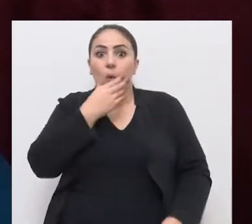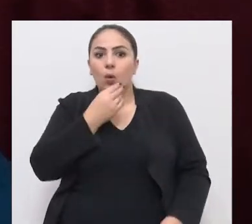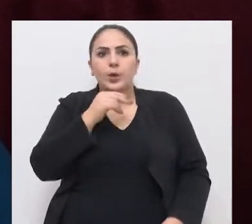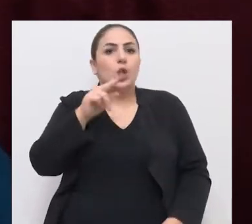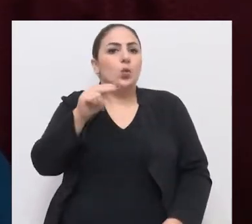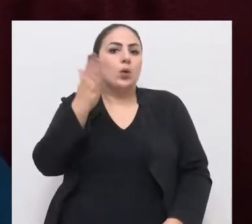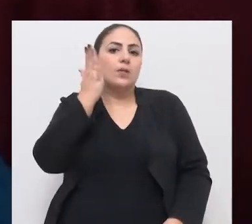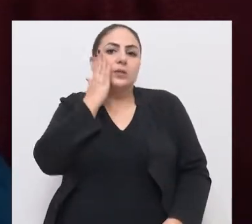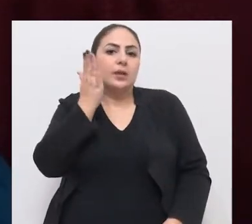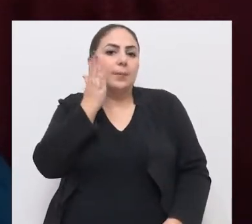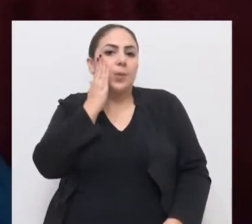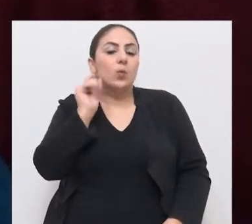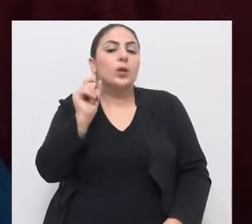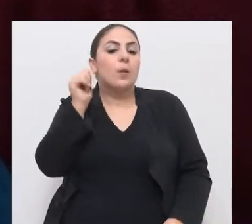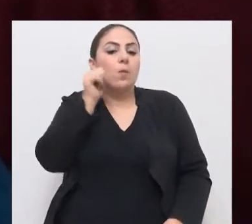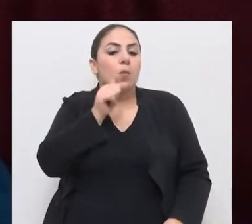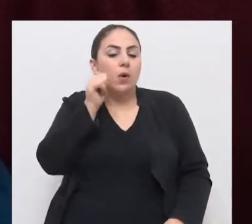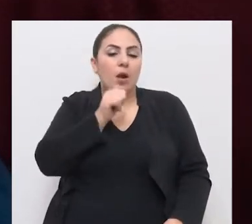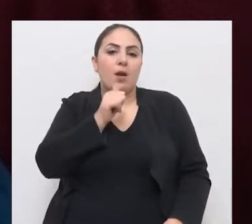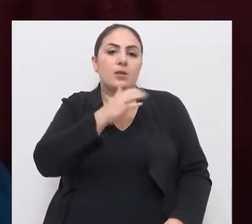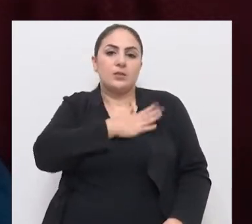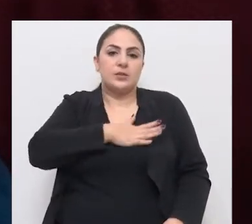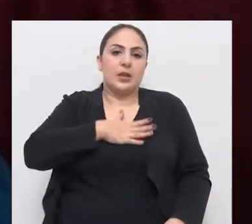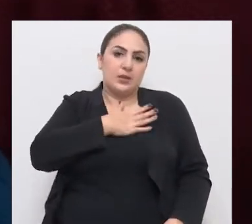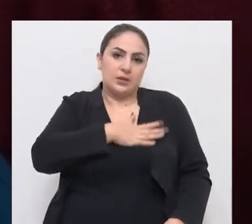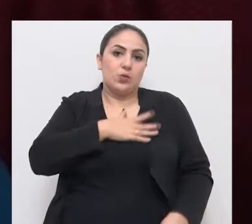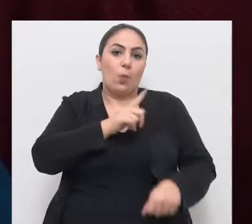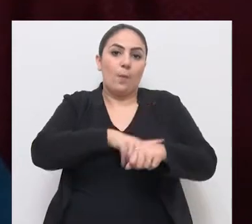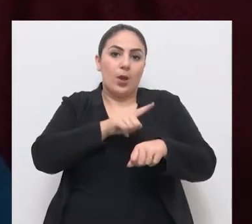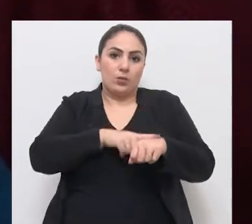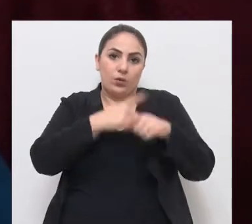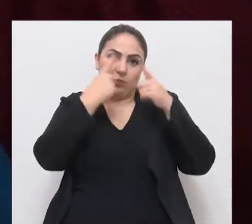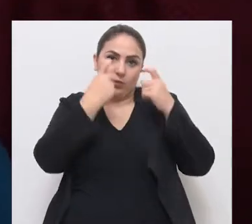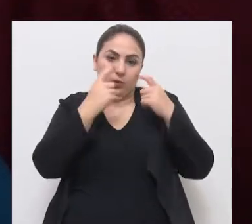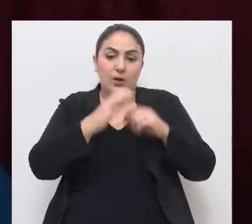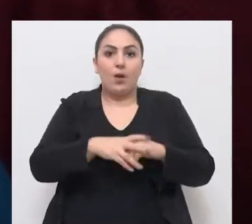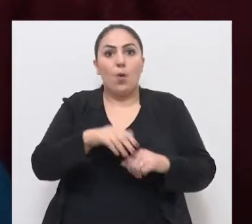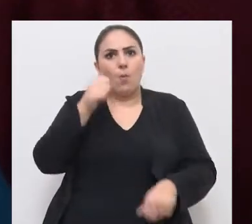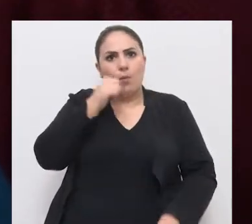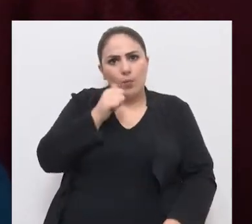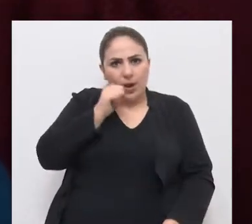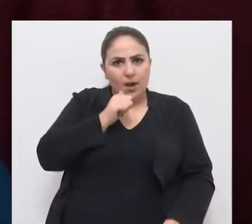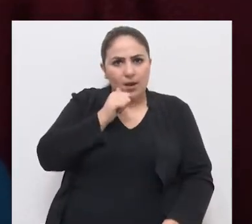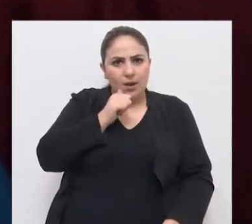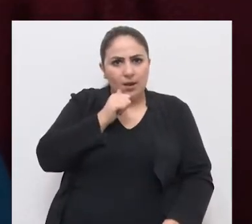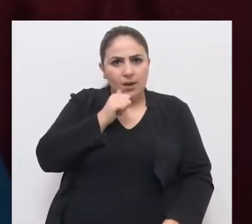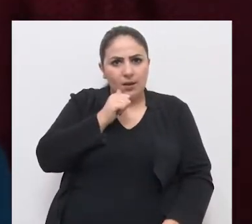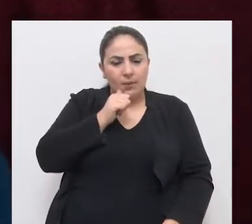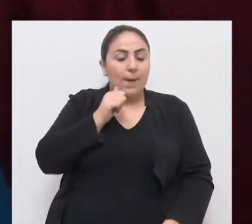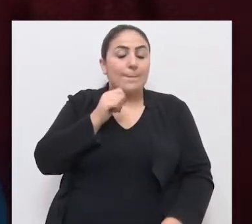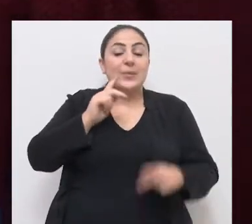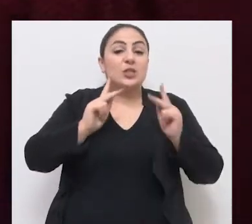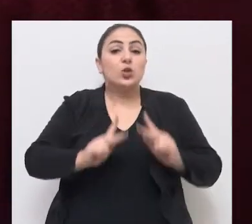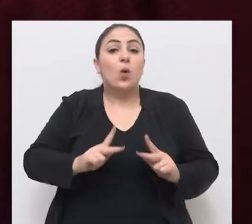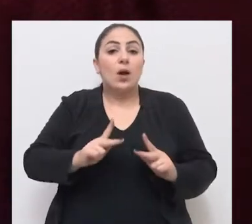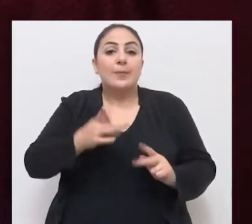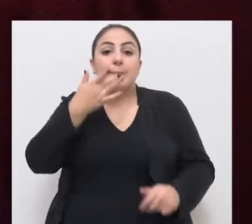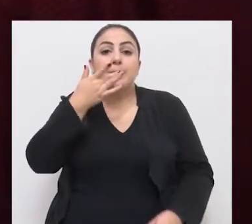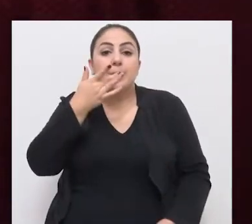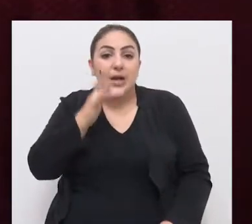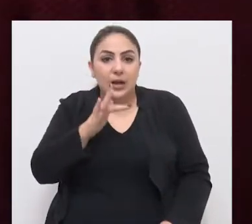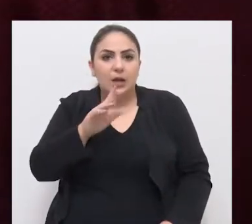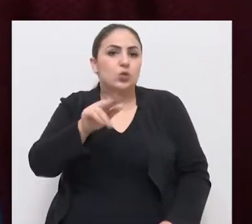homem nunca vai saber o que uma mulher passa quando é vítima de uma violência. E uma pessoa branca nunca vai saber o que uma pessoa